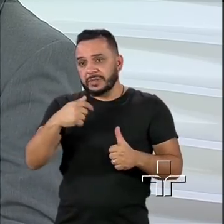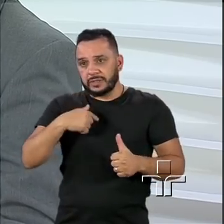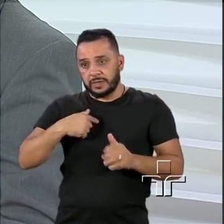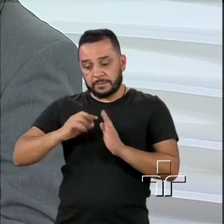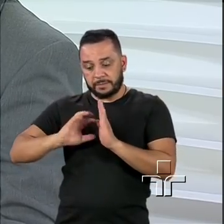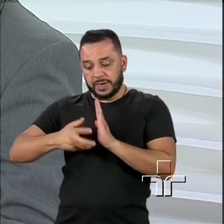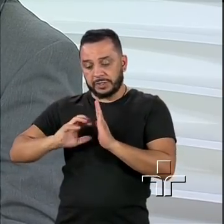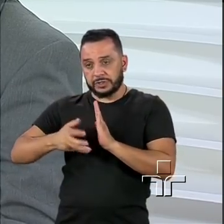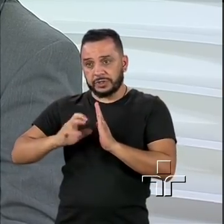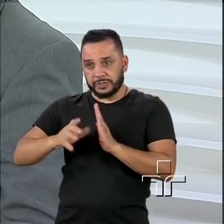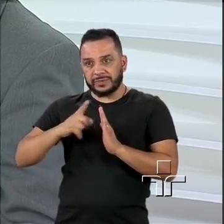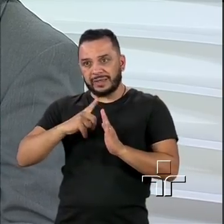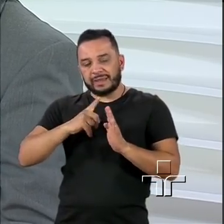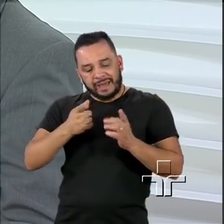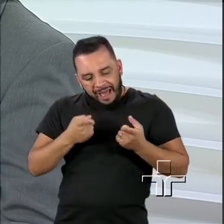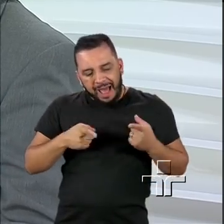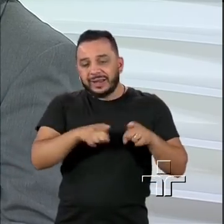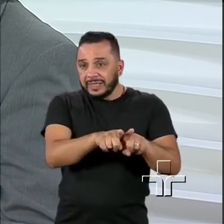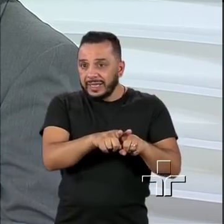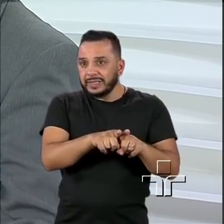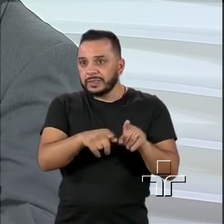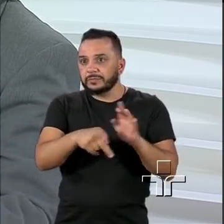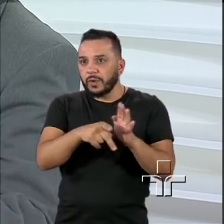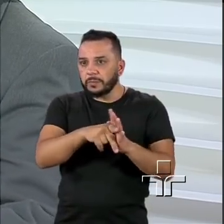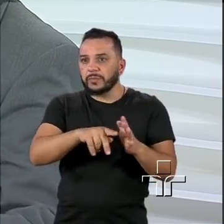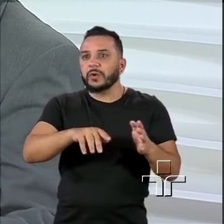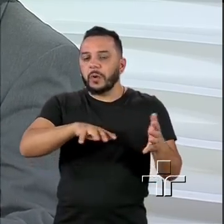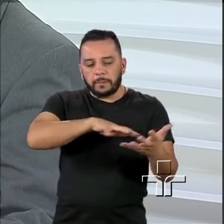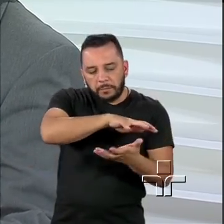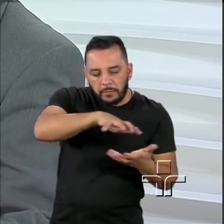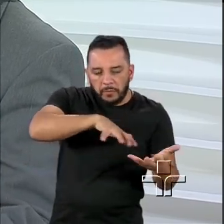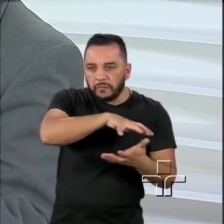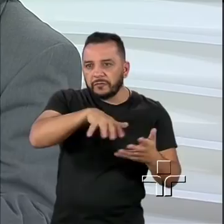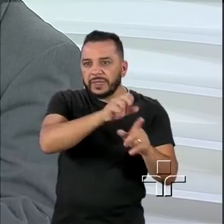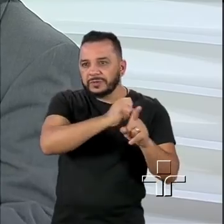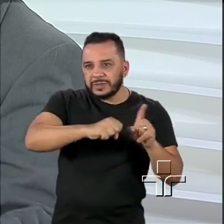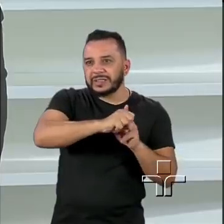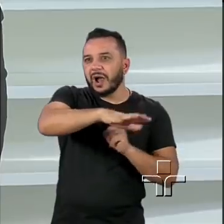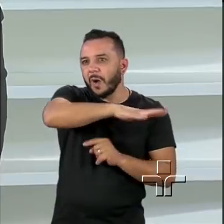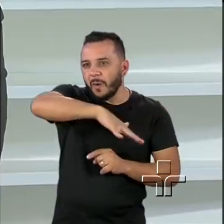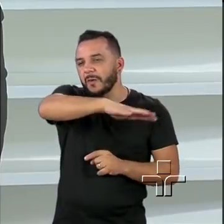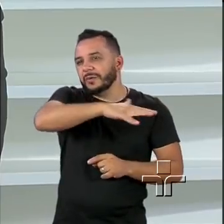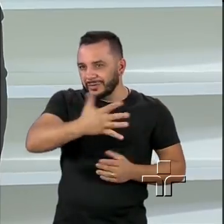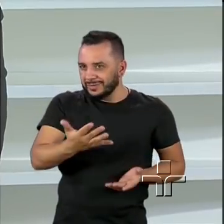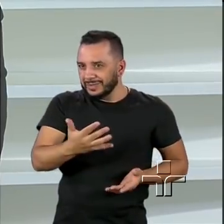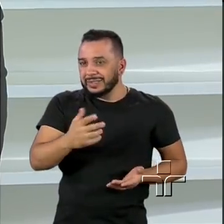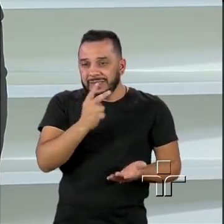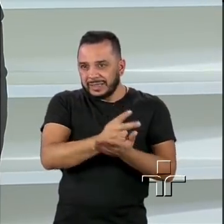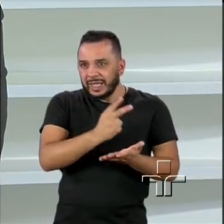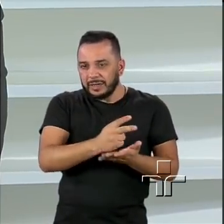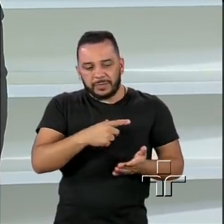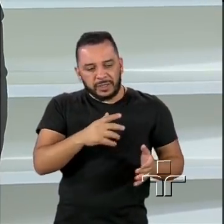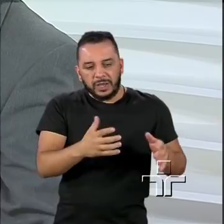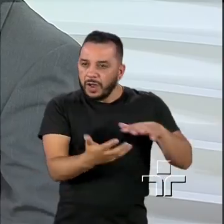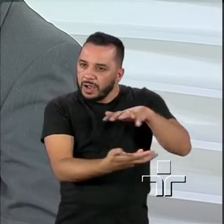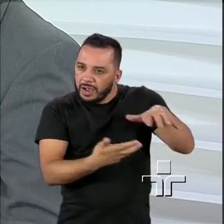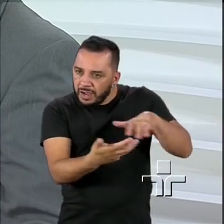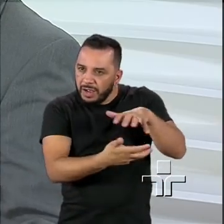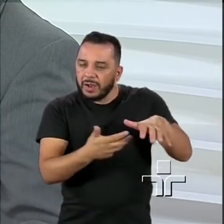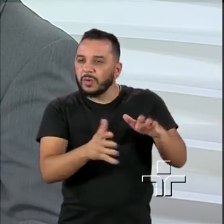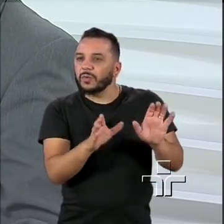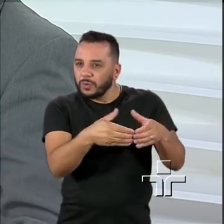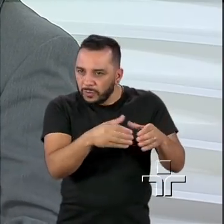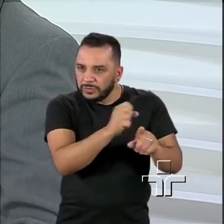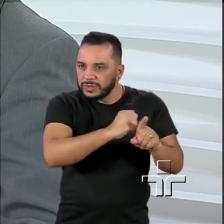com um arco de aliança com os movimentos sociais, como nós estamos saindo agora. Nós sempre tivemos apoio dos movimentos sociais, nós sempre tivemos apoio dos